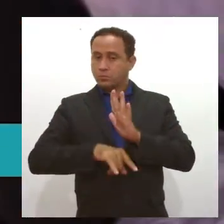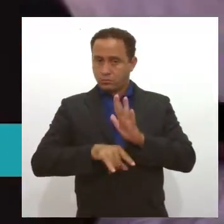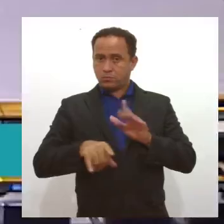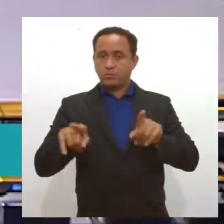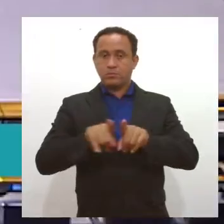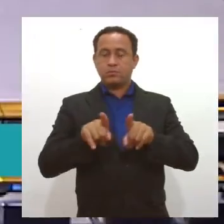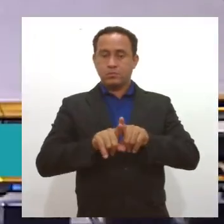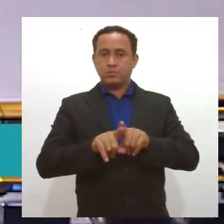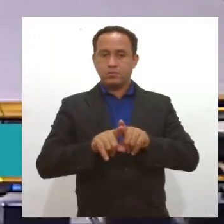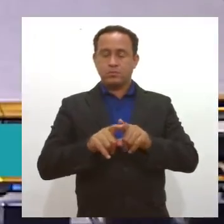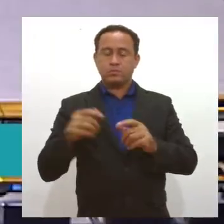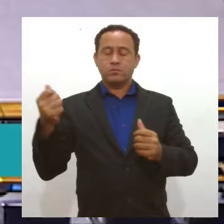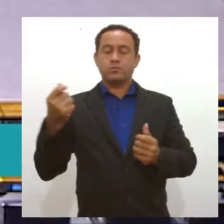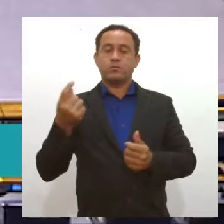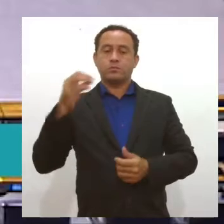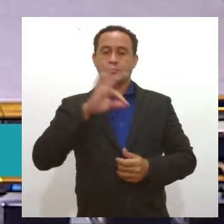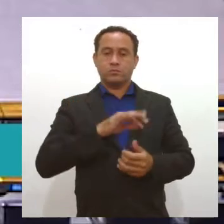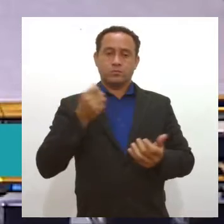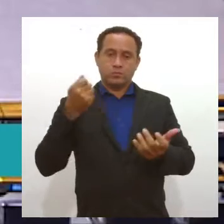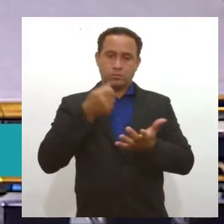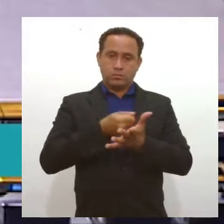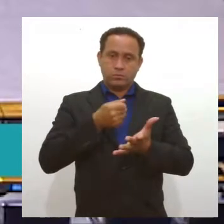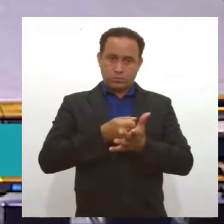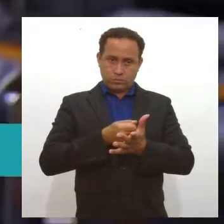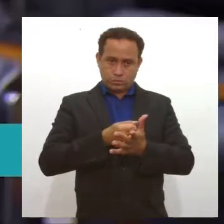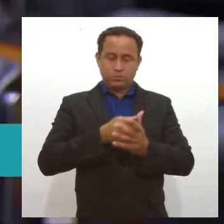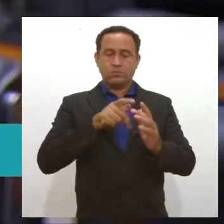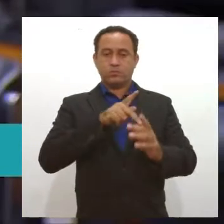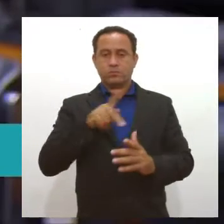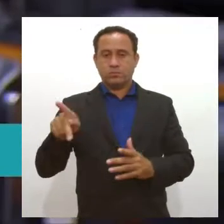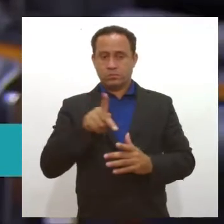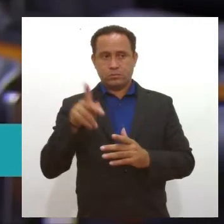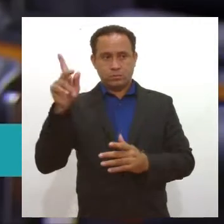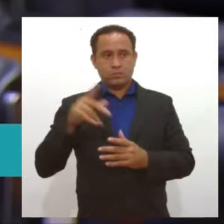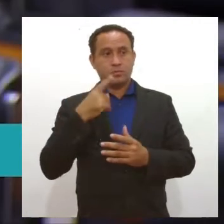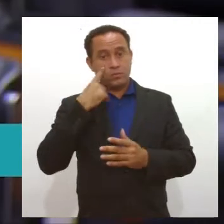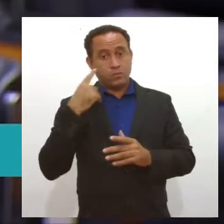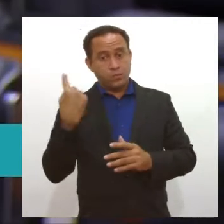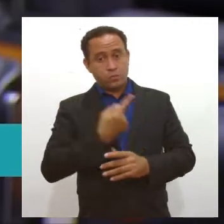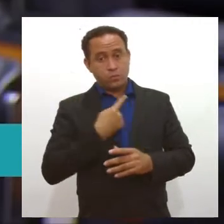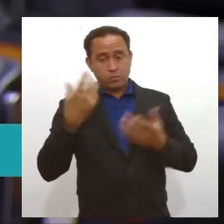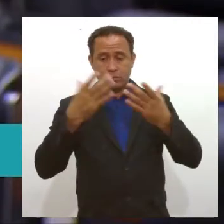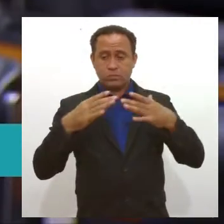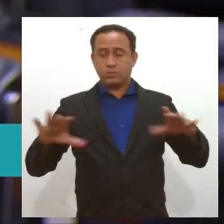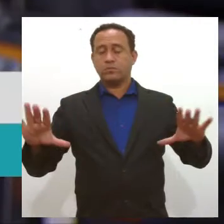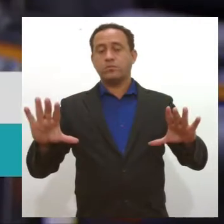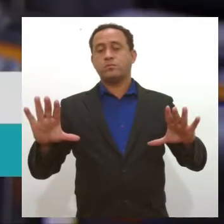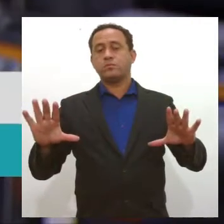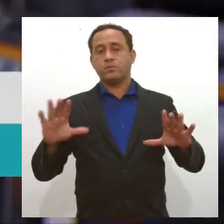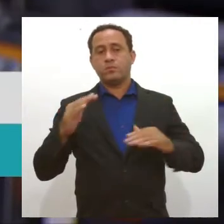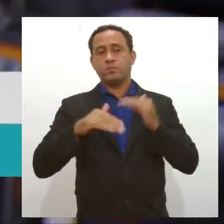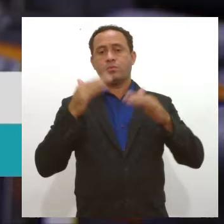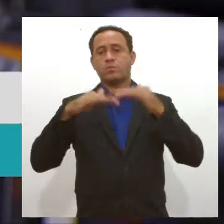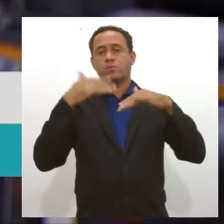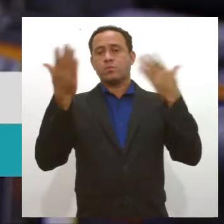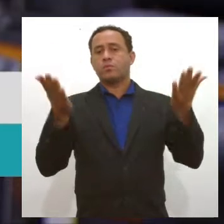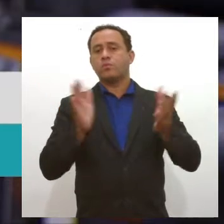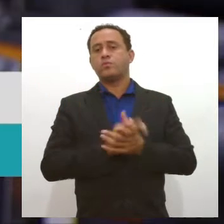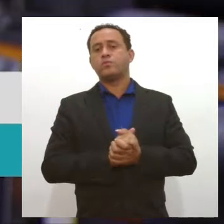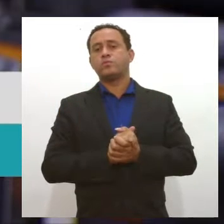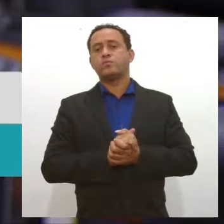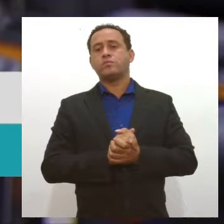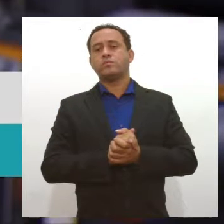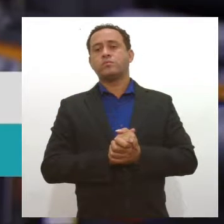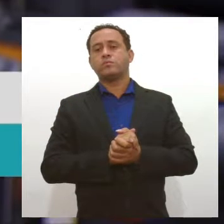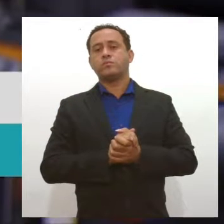lucro líquido. A matéria segue para a sanção presidencial. Vamos hoje comemorar um importante avanço para